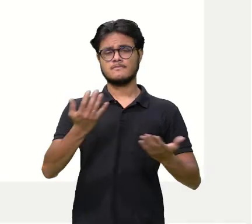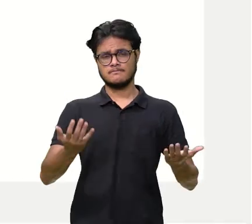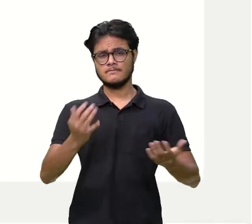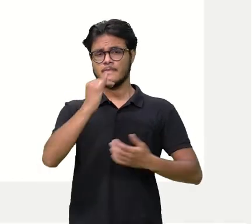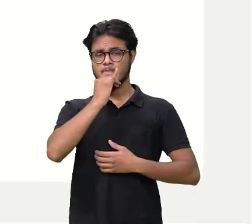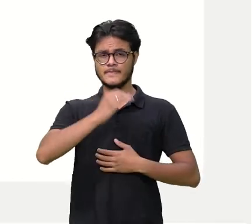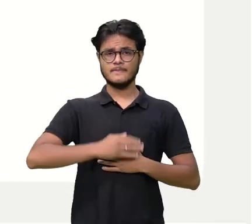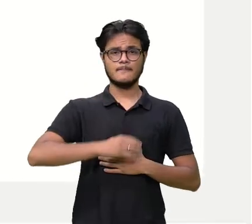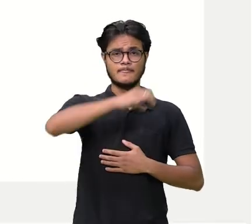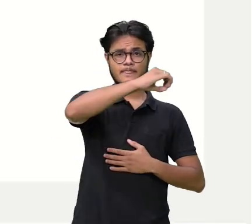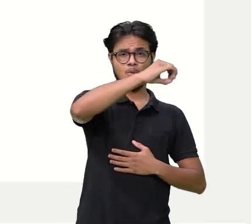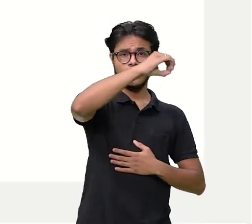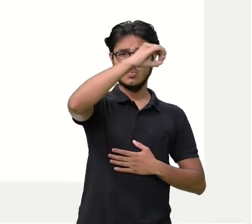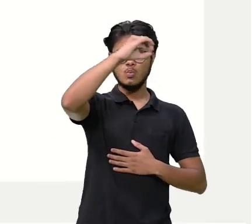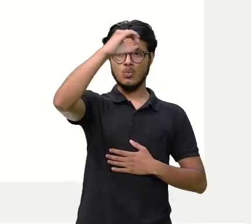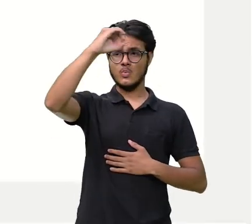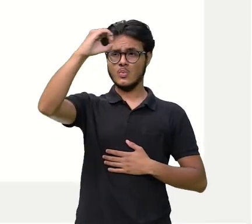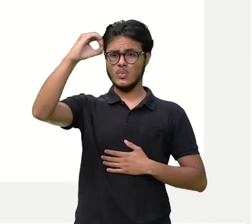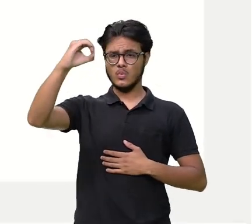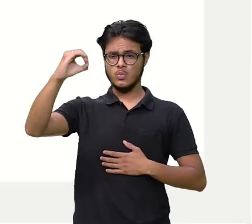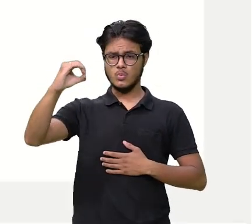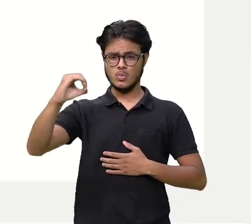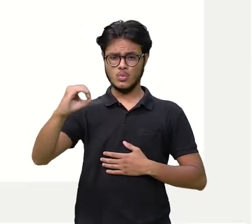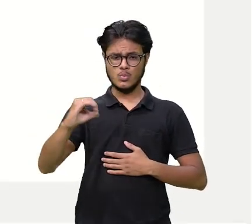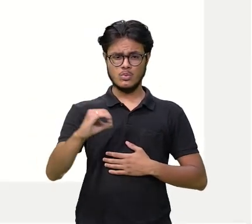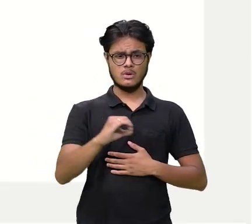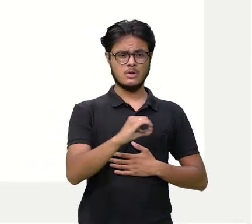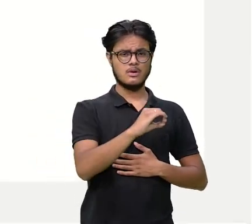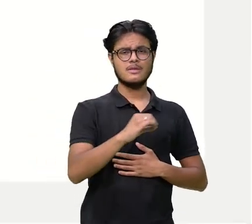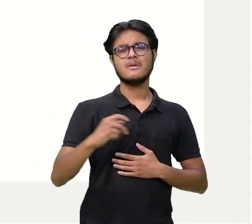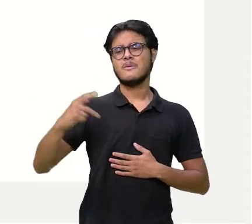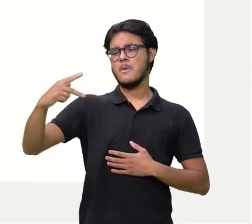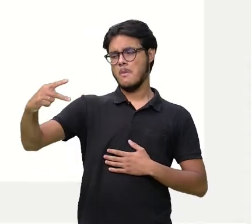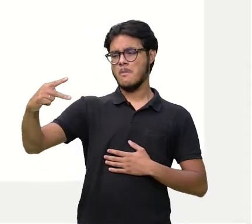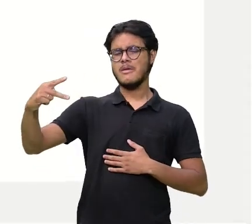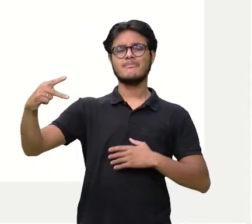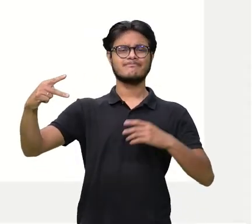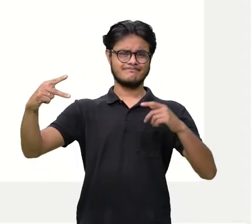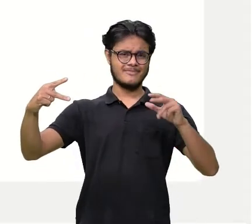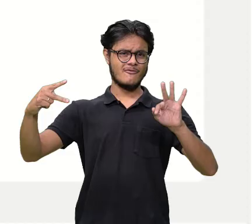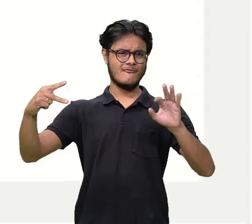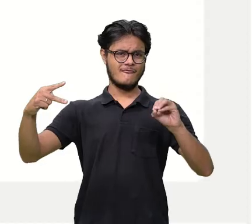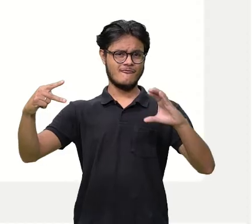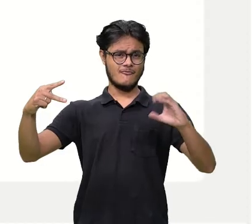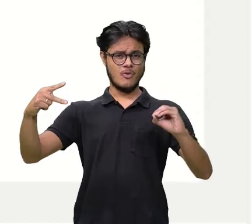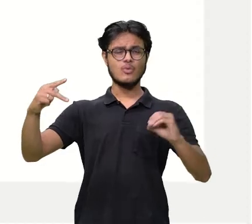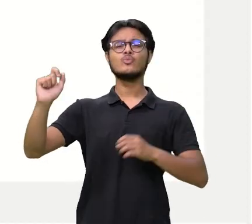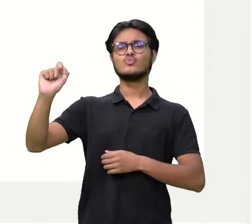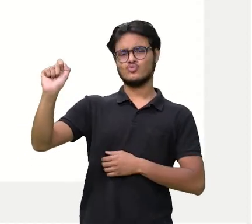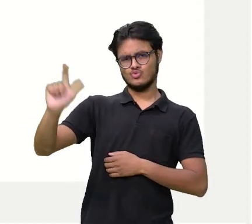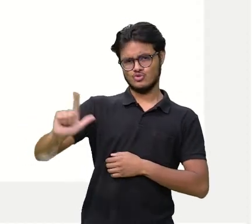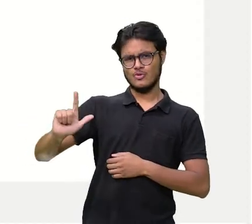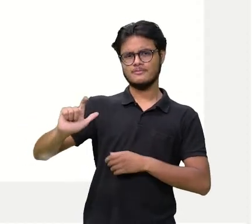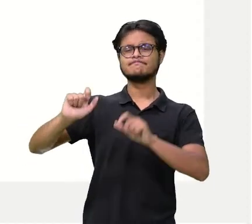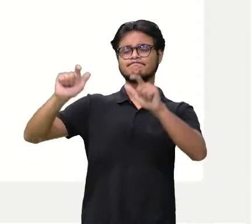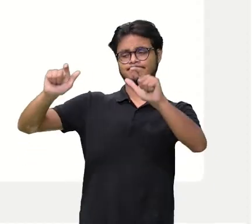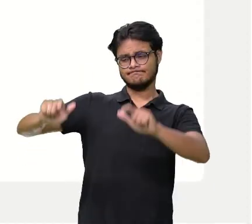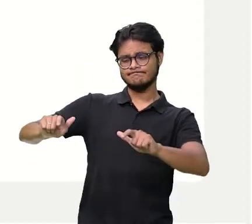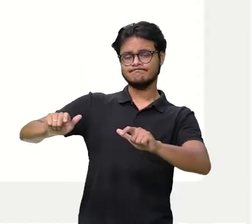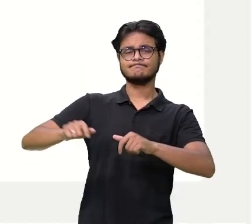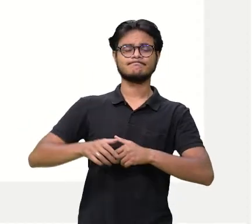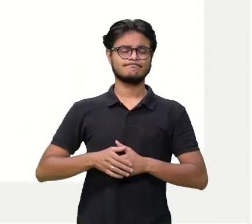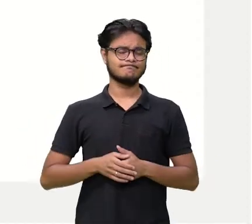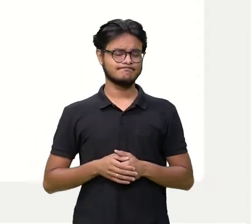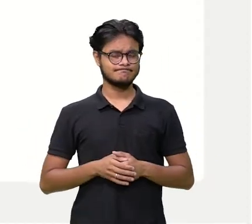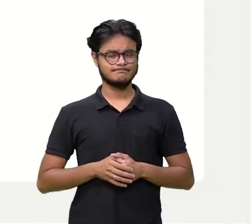é elíptica com o Sol ocupando um dos focos da elipse, situado sobre o eixo maior. No caso